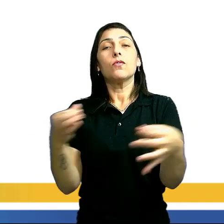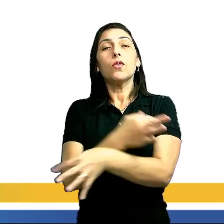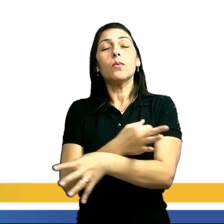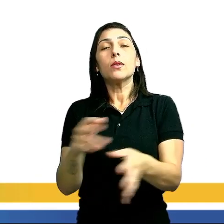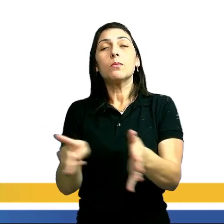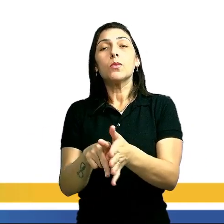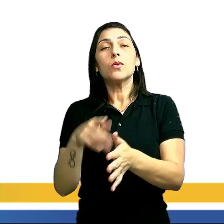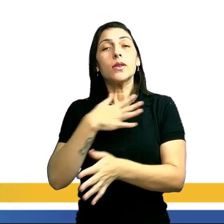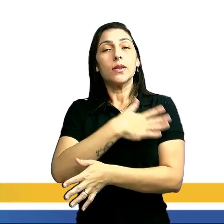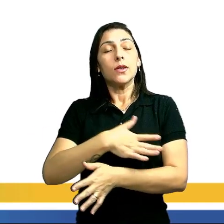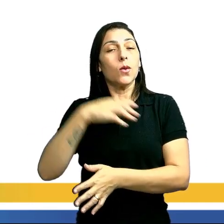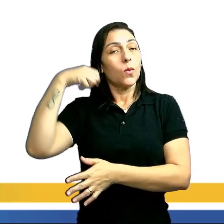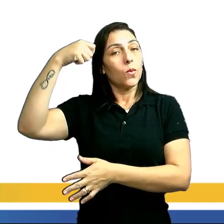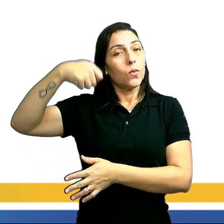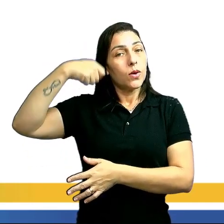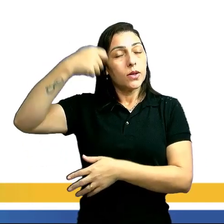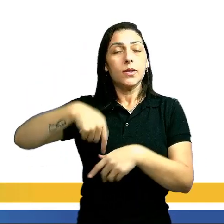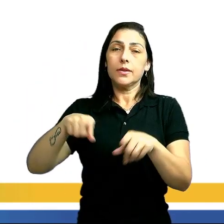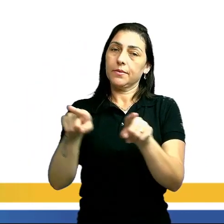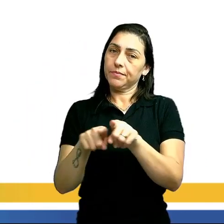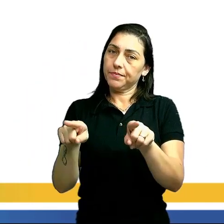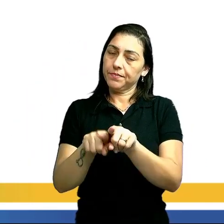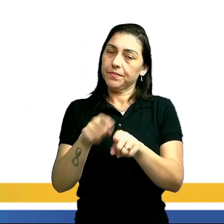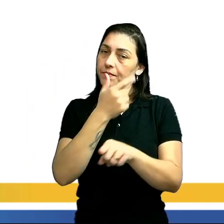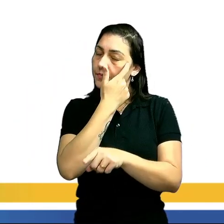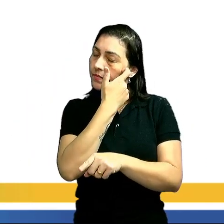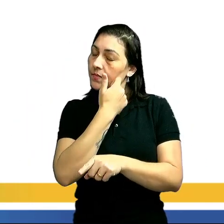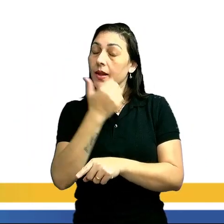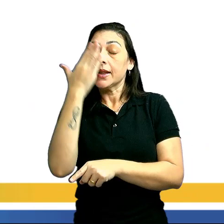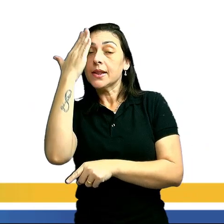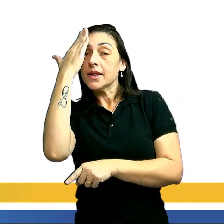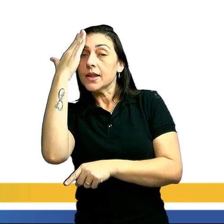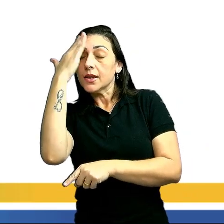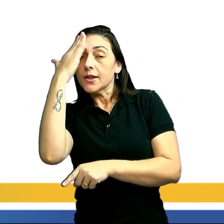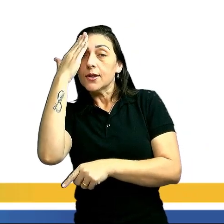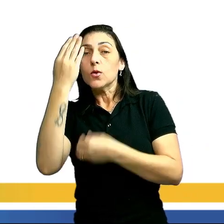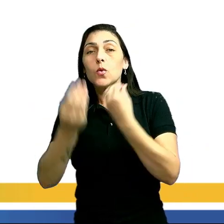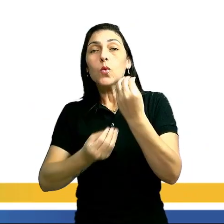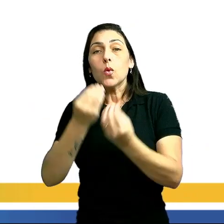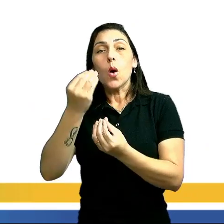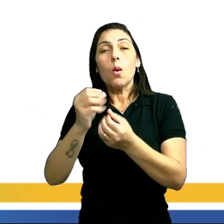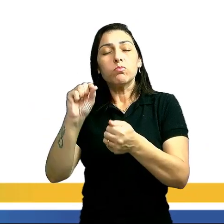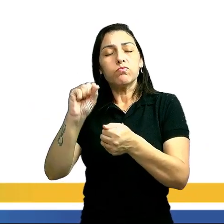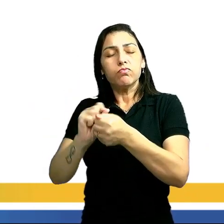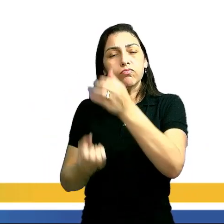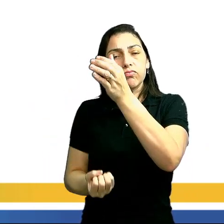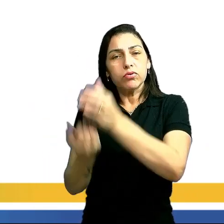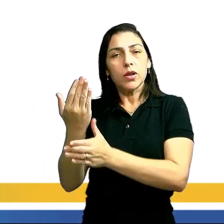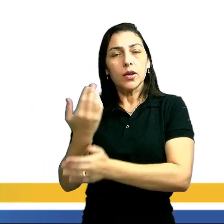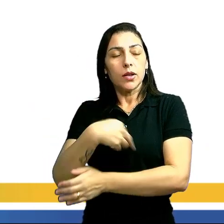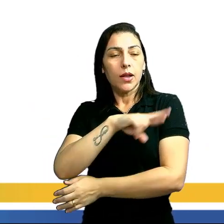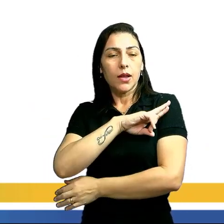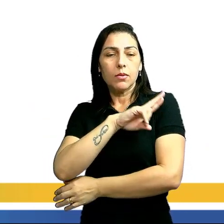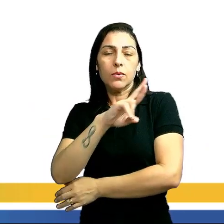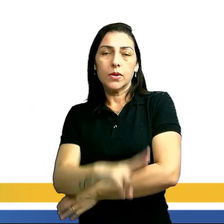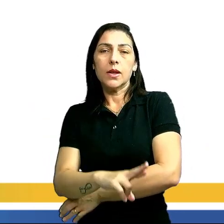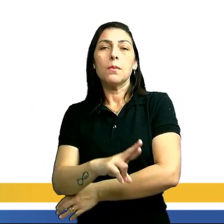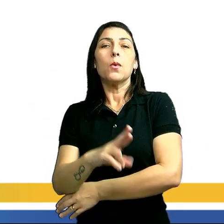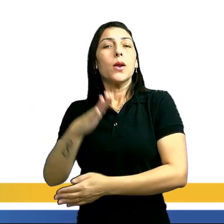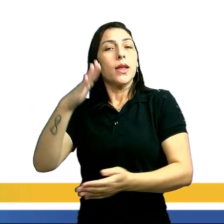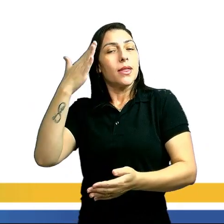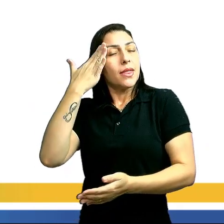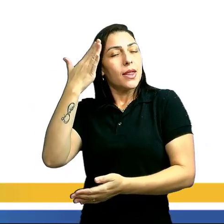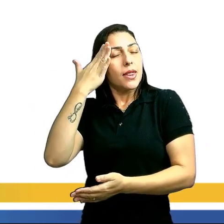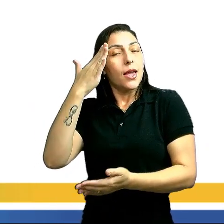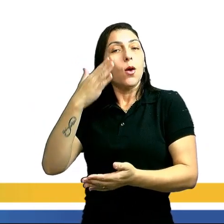gosto. O artista, por sua vez, é compreendido como gênio criador, responsável por interpretar